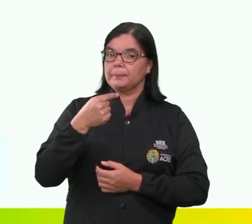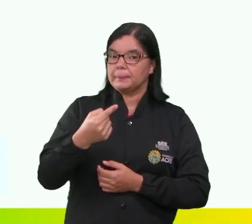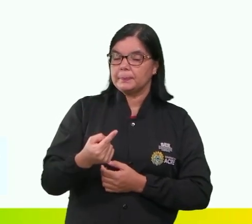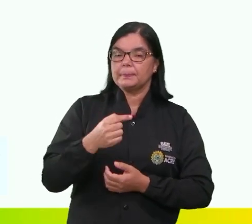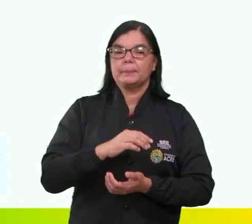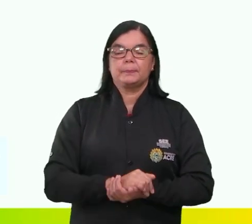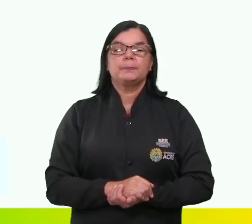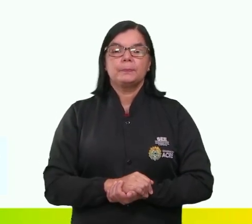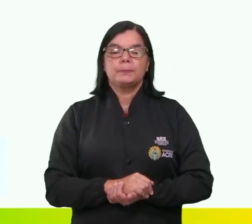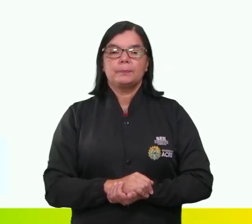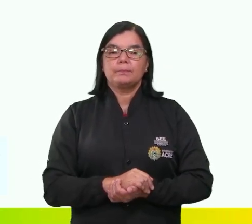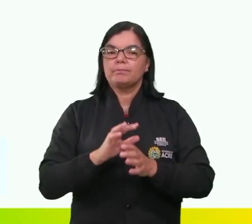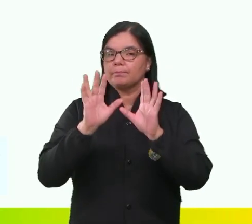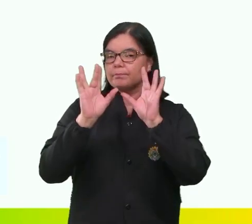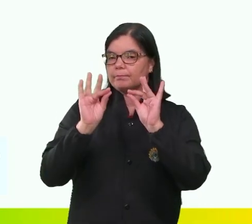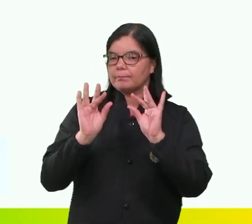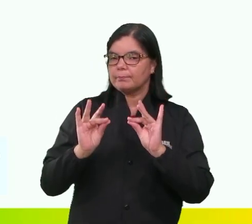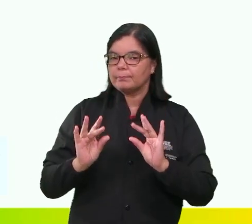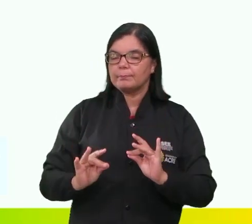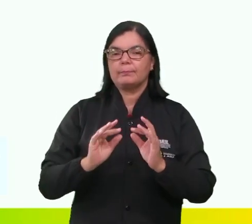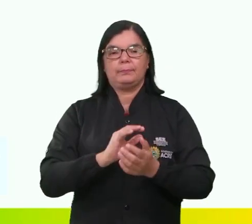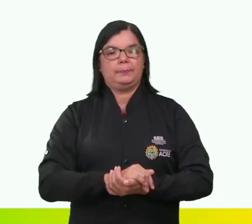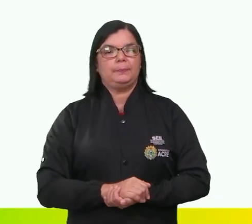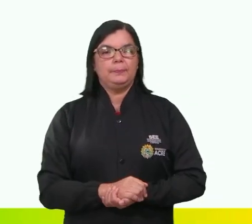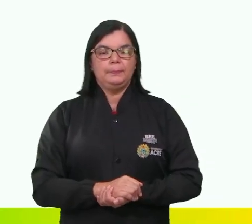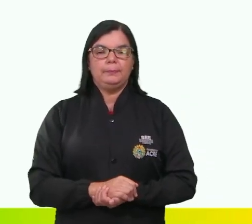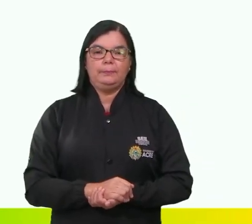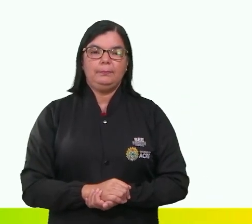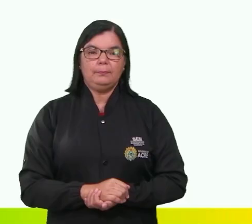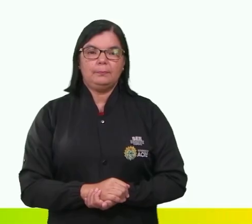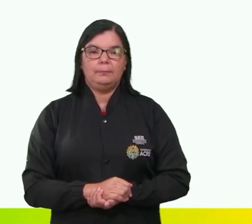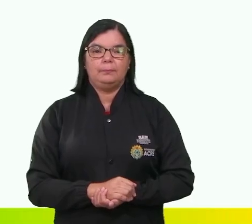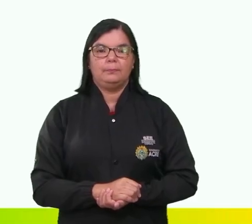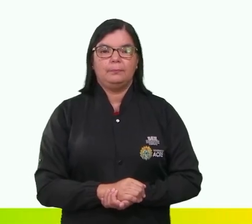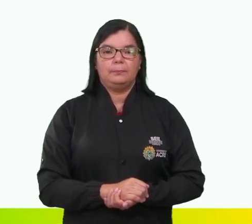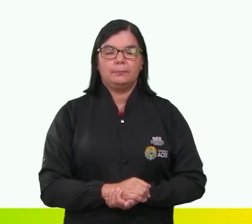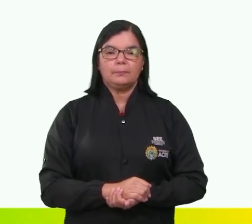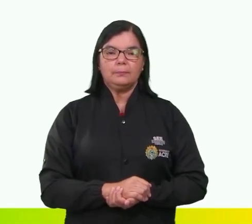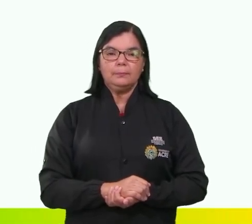de forma mais explicada. Vamos lá.